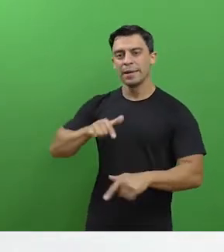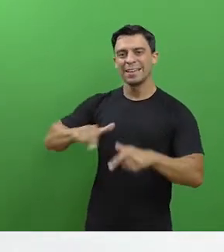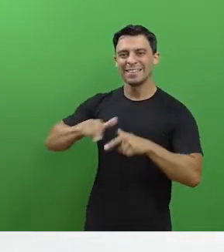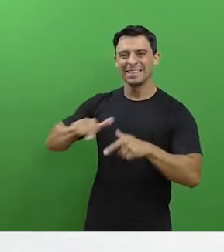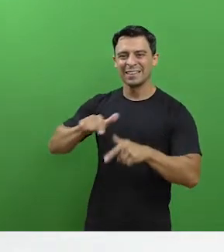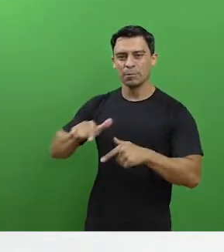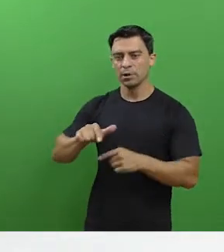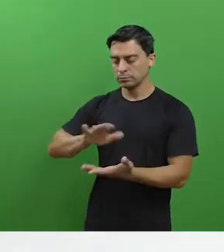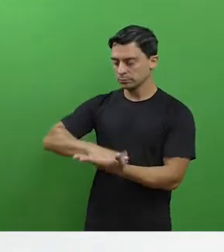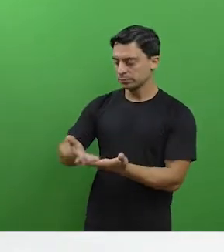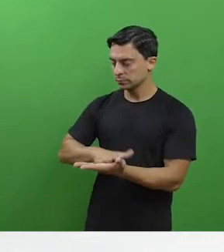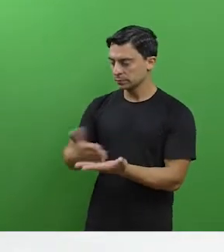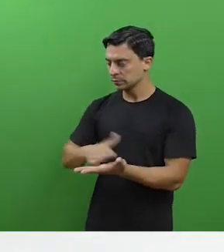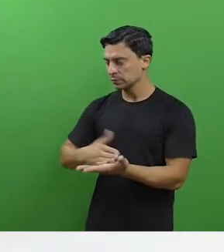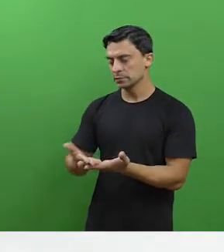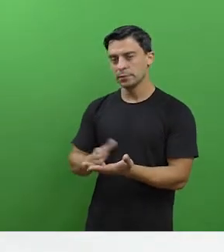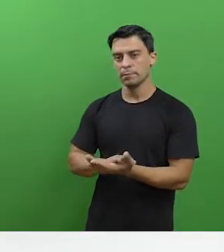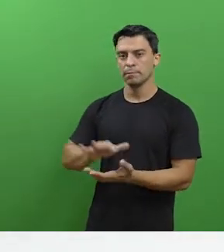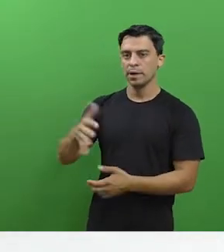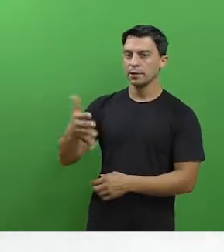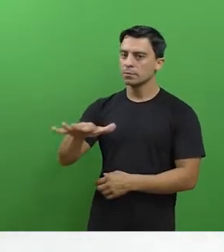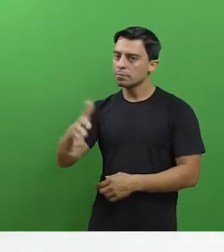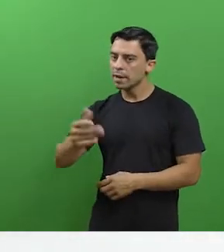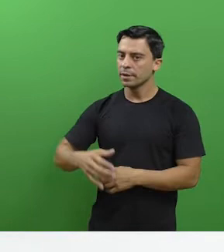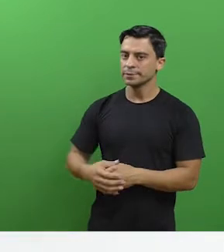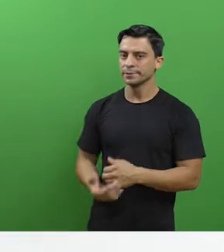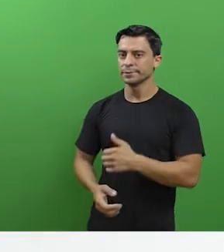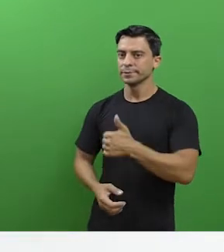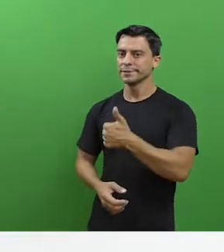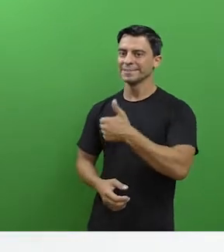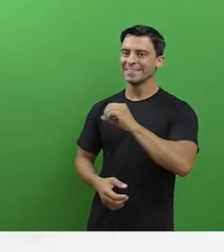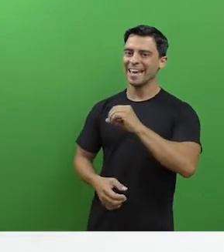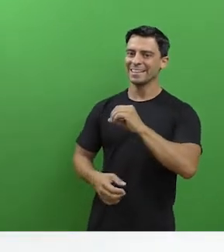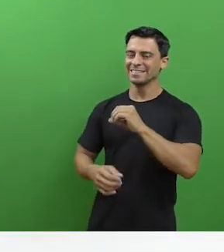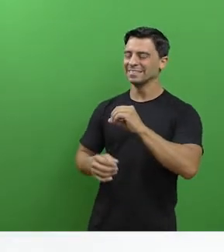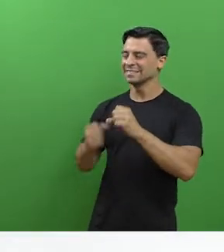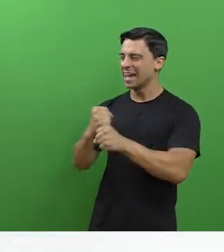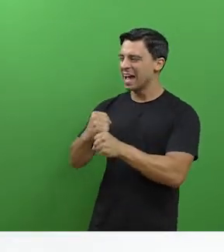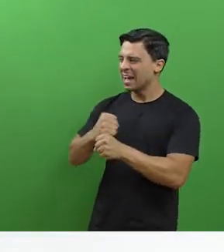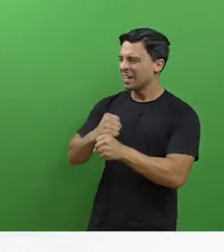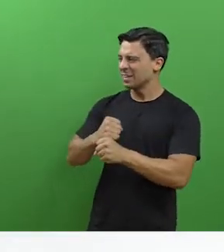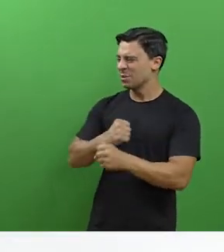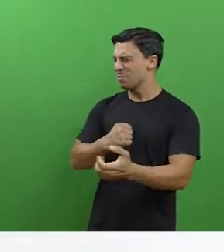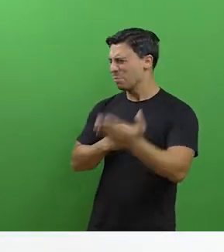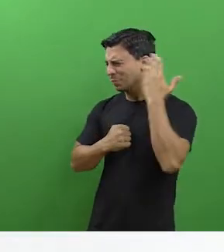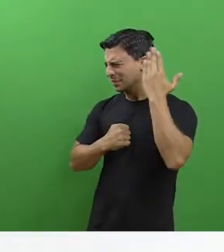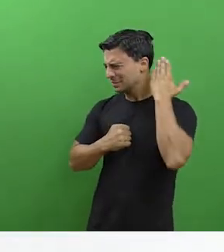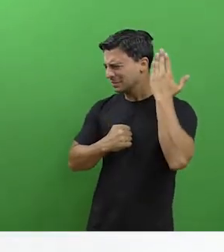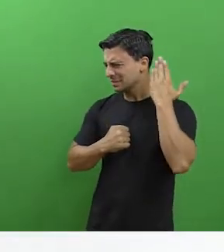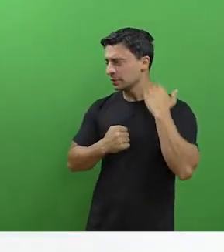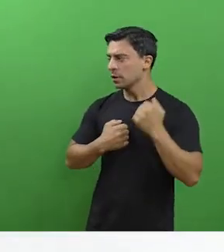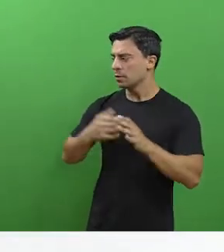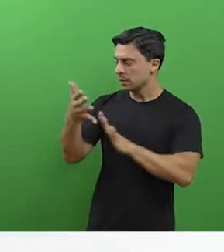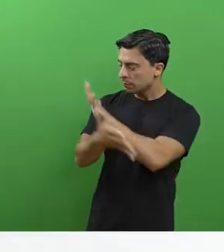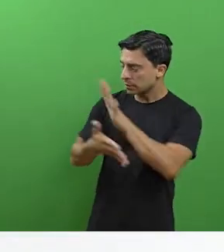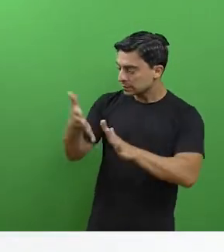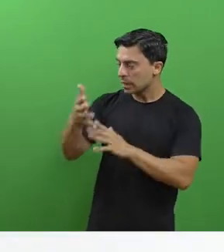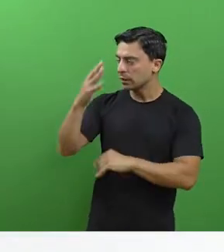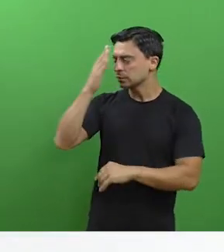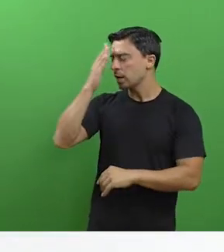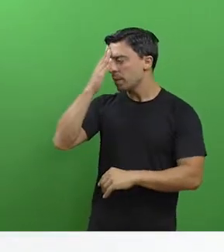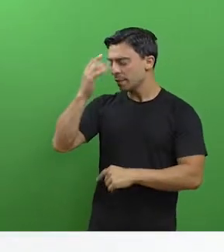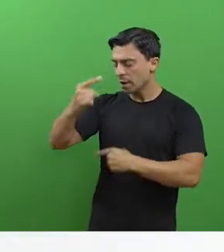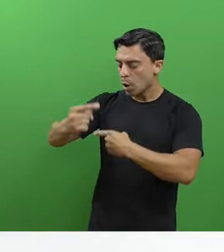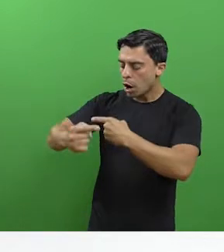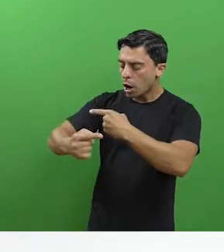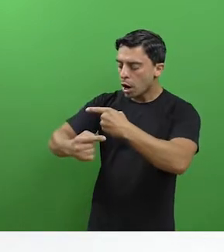intérprete, né? Já faz uns 10 anos. Mas eu antes já sabia língua de sinais, aprendi língua de sinais. Depois comecei a fazer os cursos para